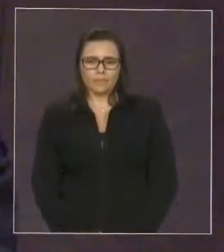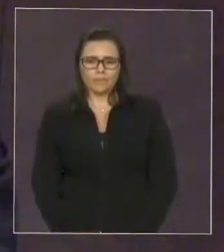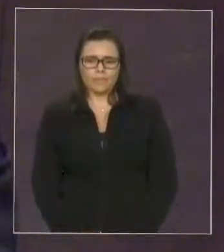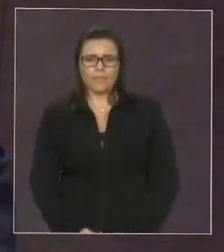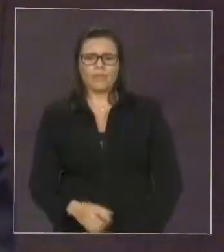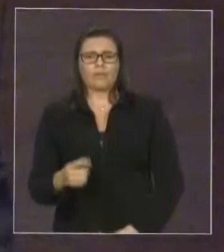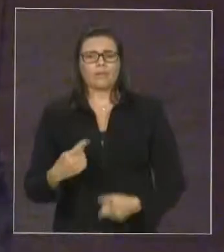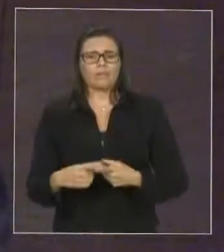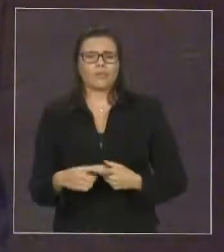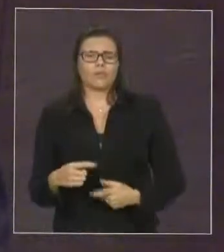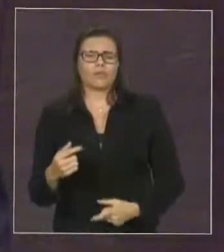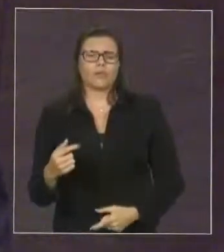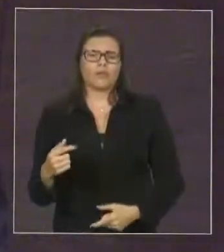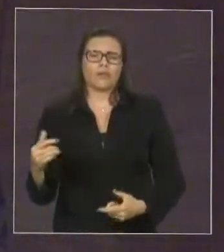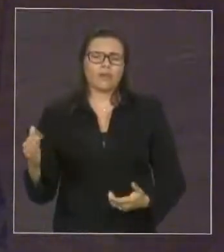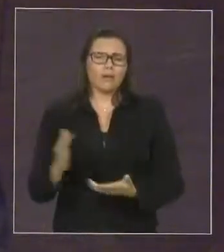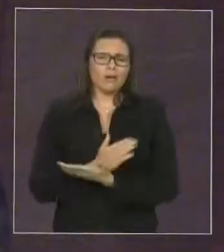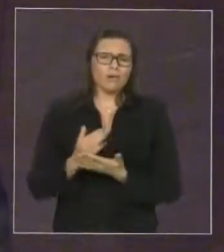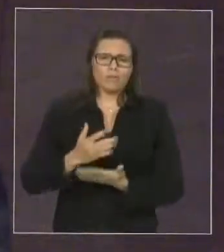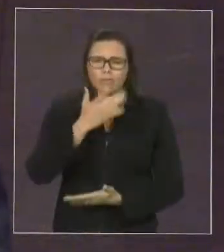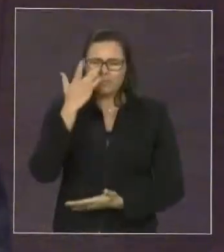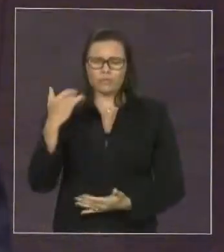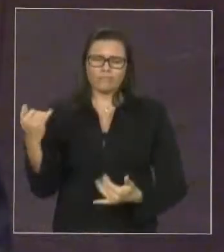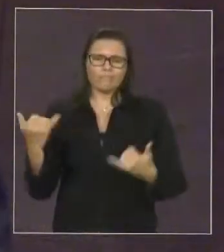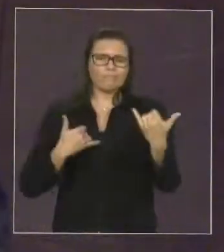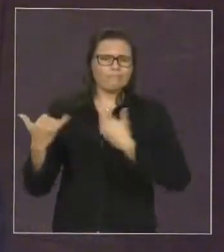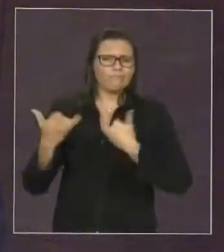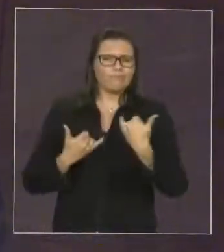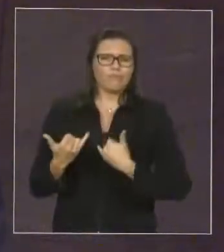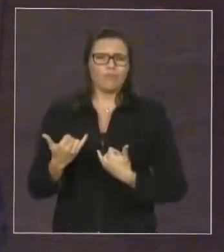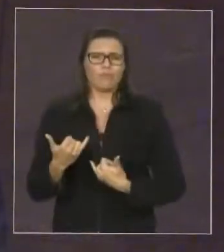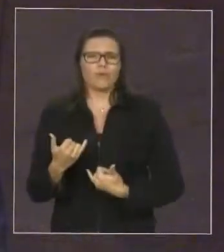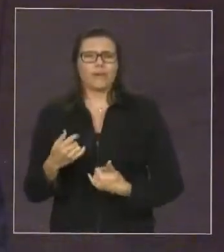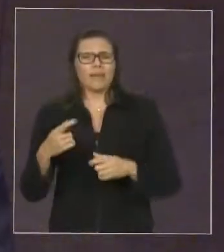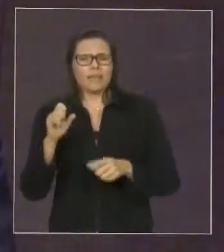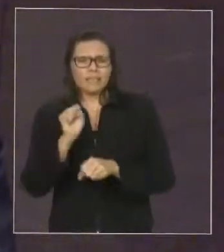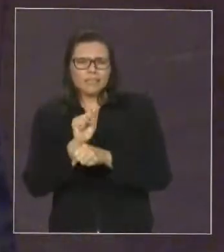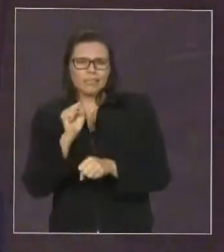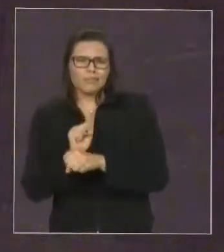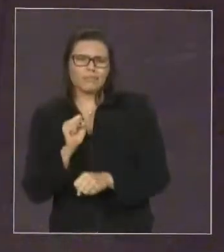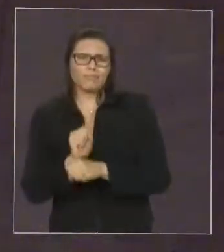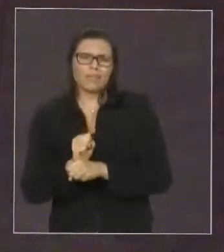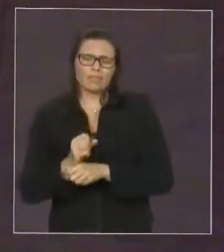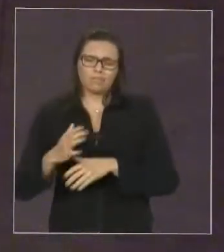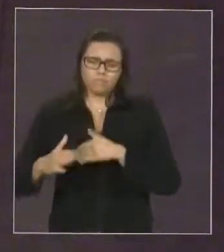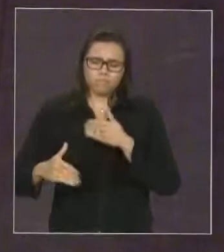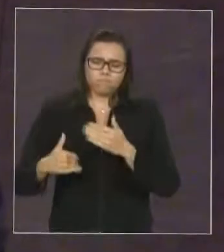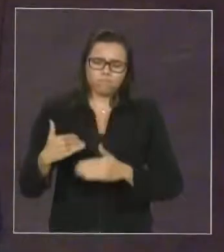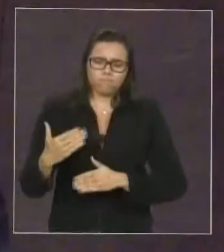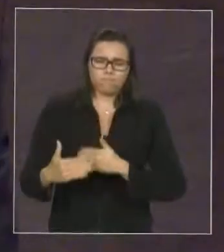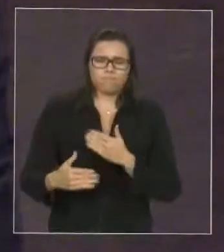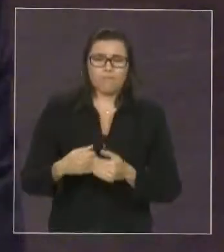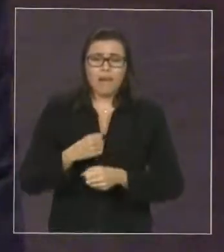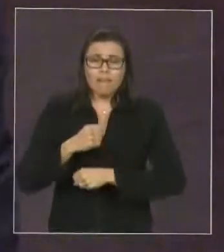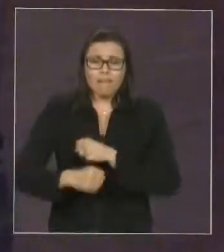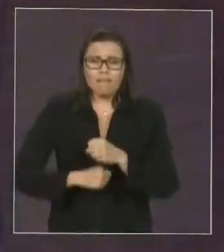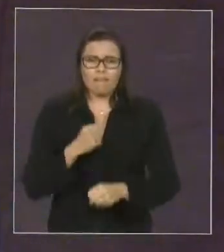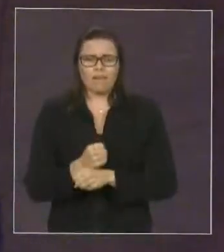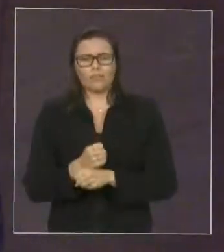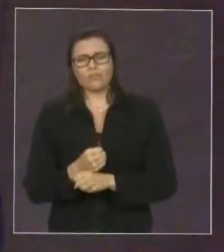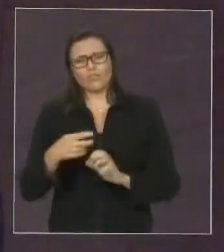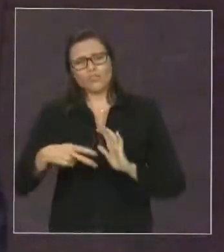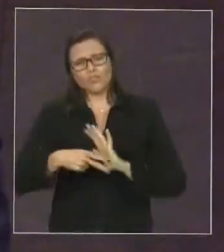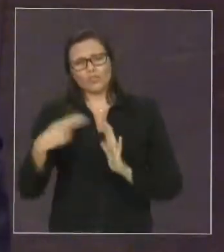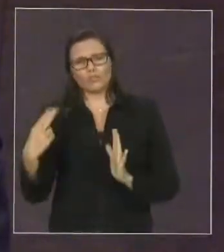em quadril há vários anos, tratar de cirurgias mais